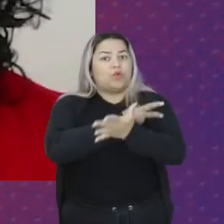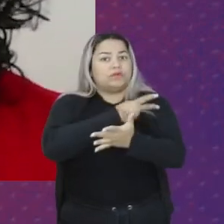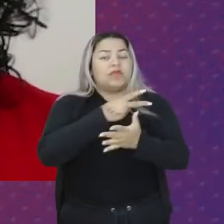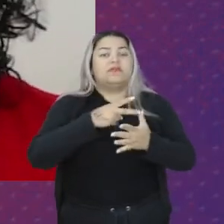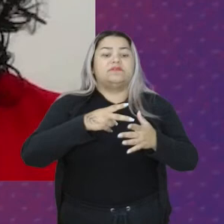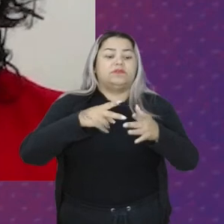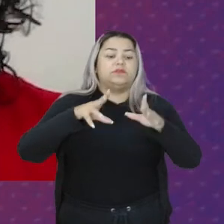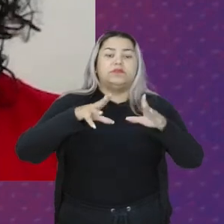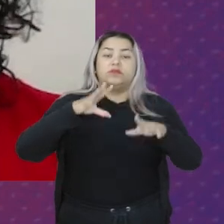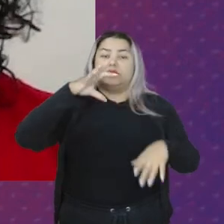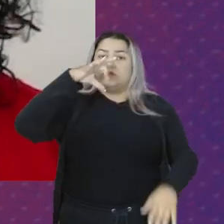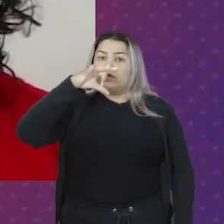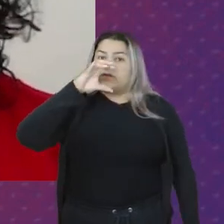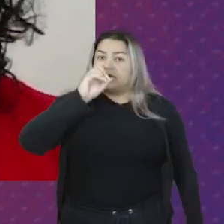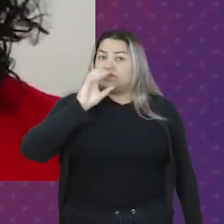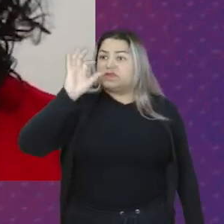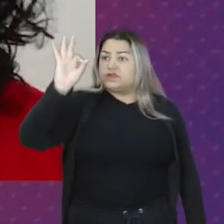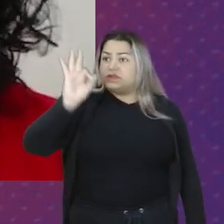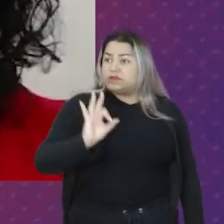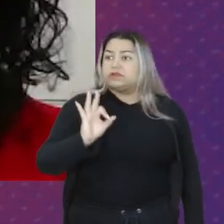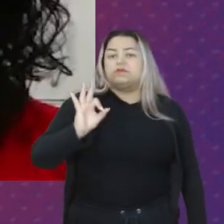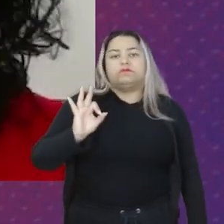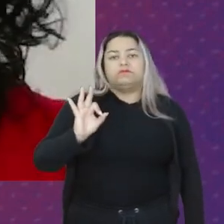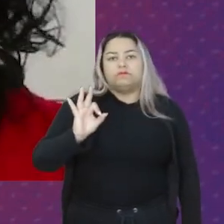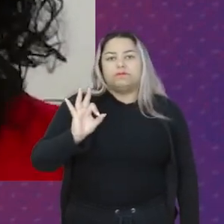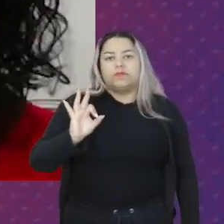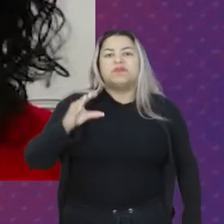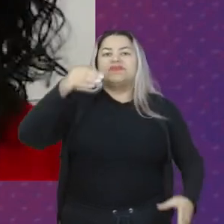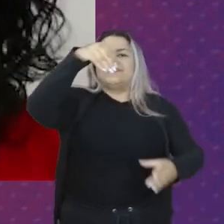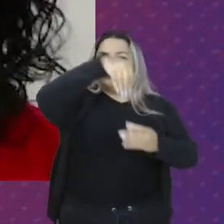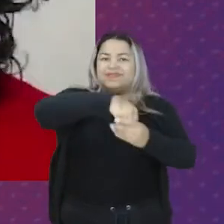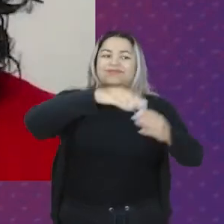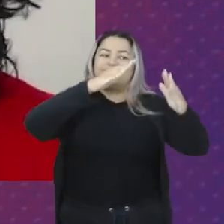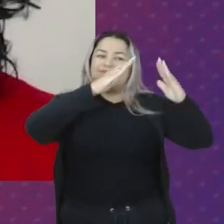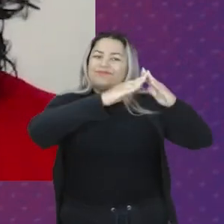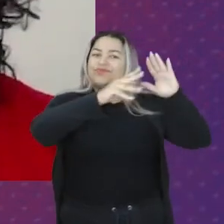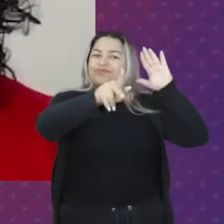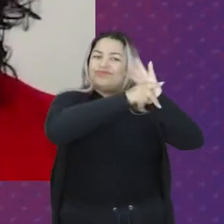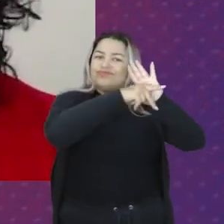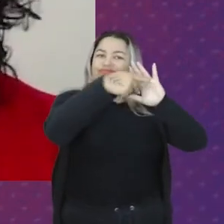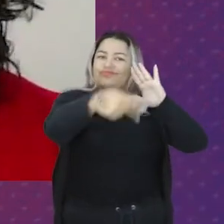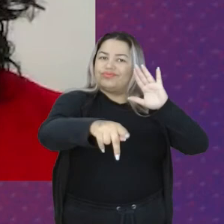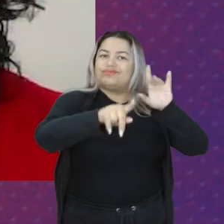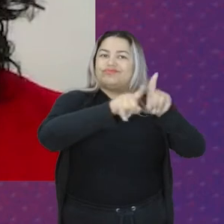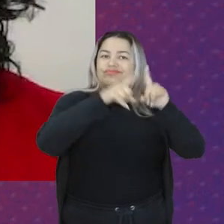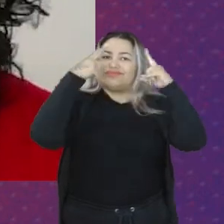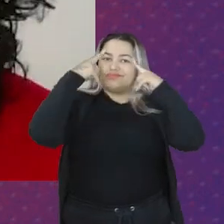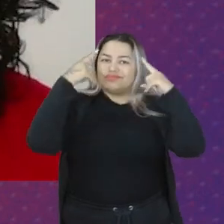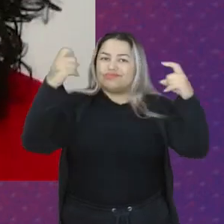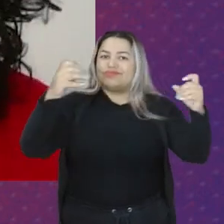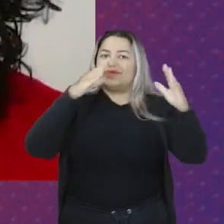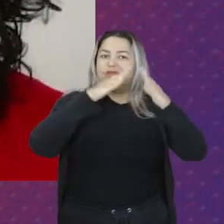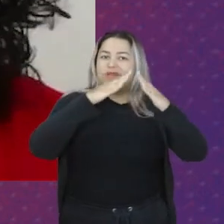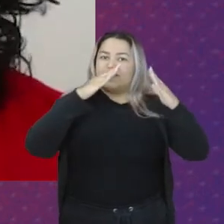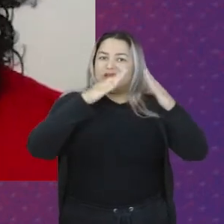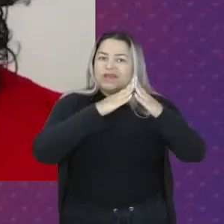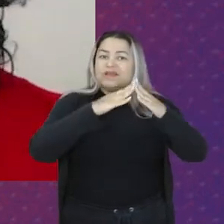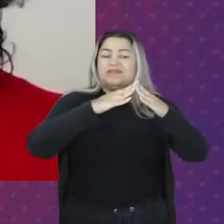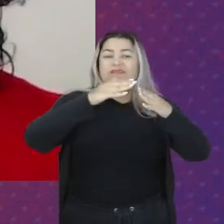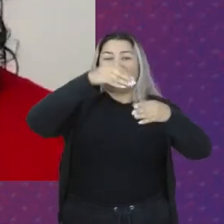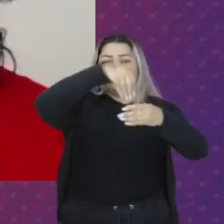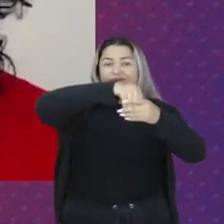em quase 90% dos casos dentro de casa. É violência doméstica, é violência